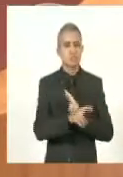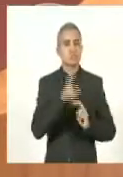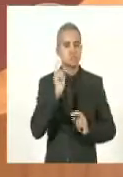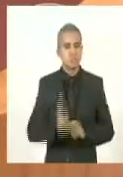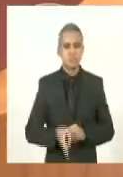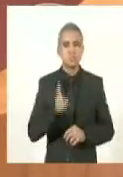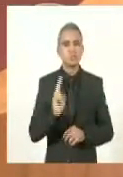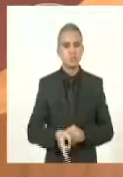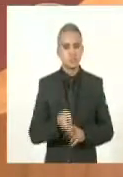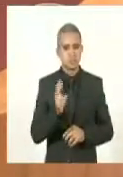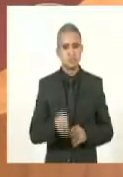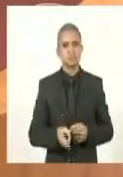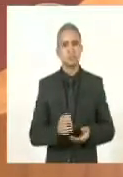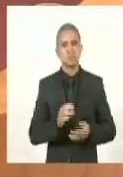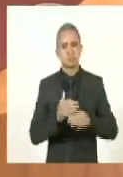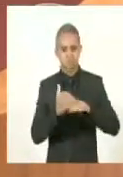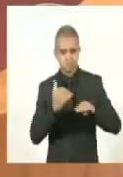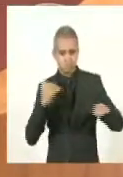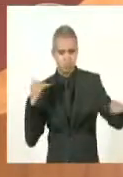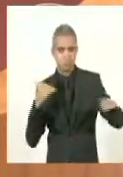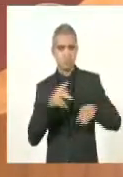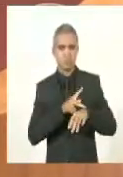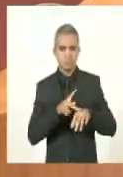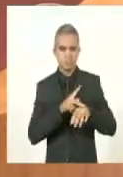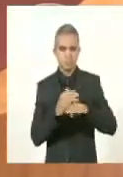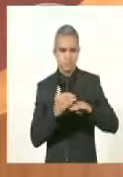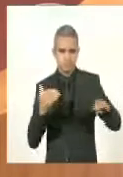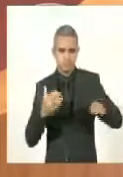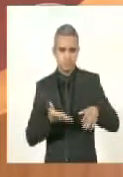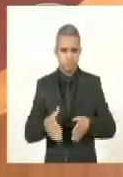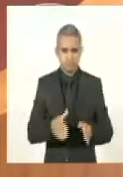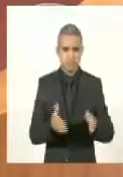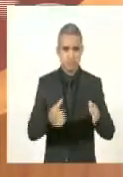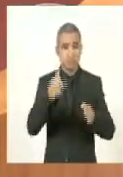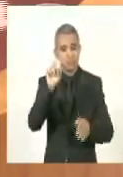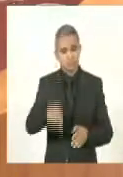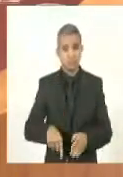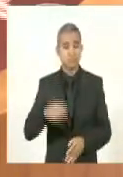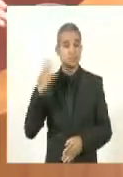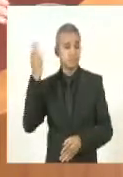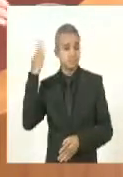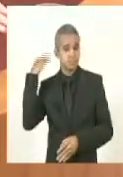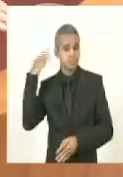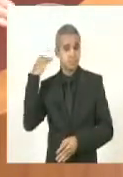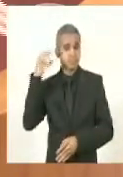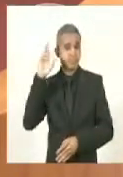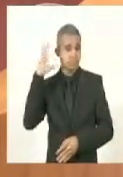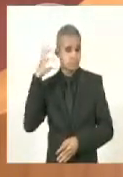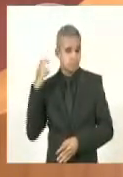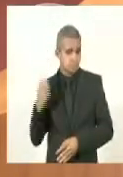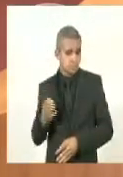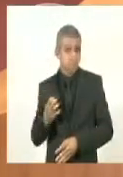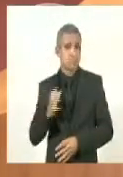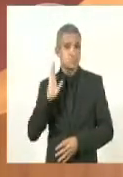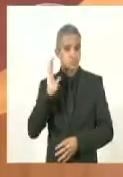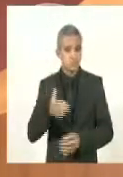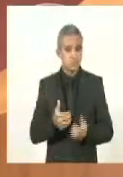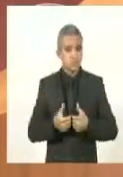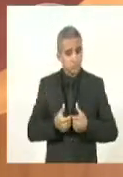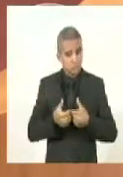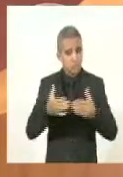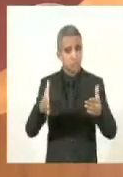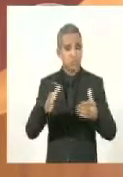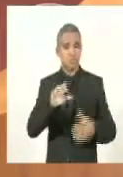para esse programa do Mais Asfaltos são obras do governo passado, que já tinha sido